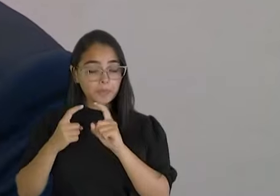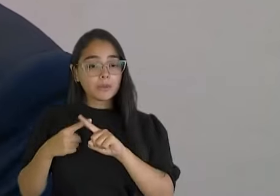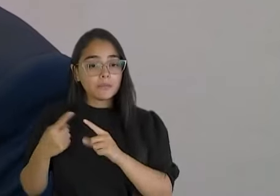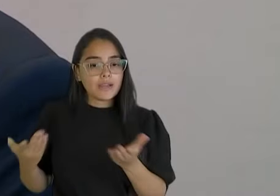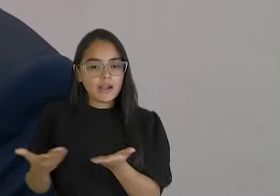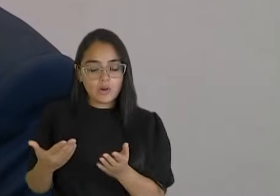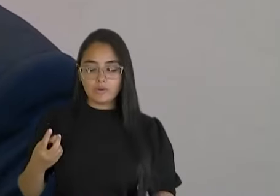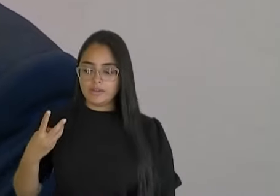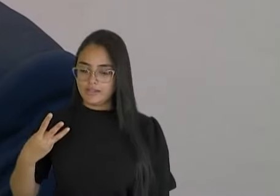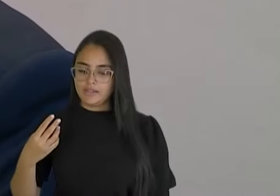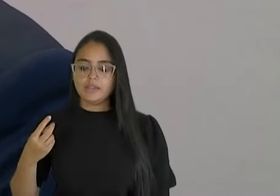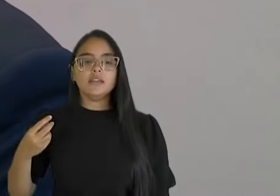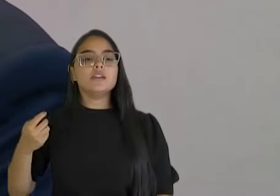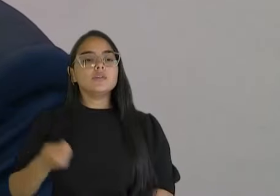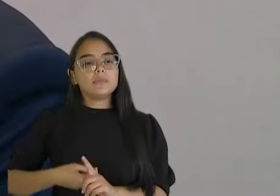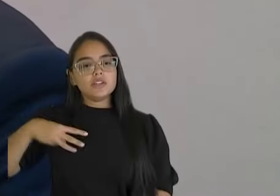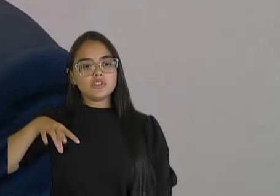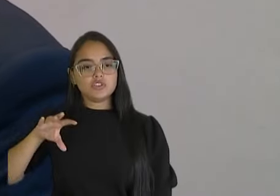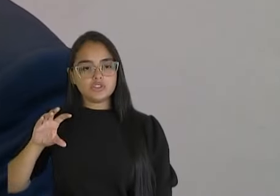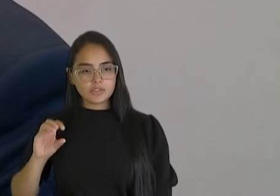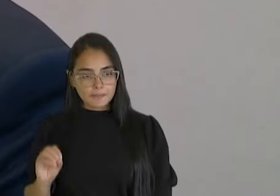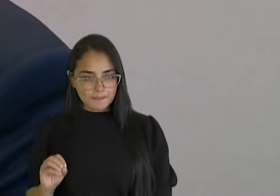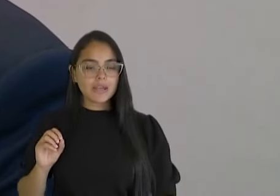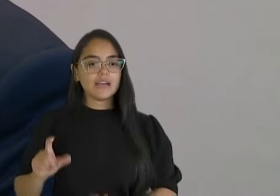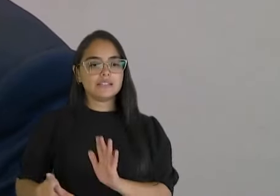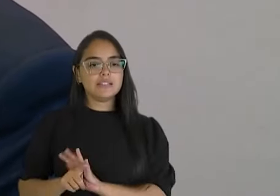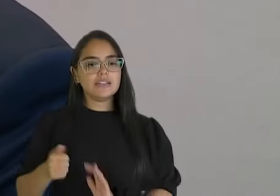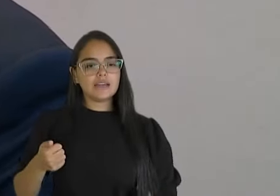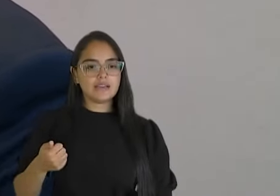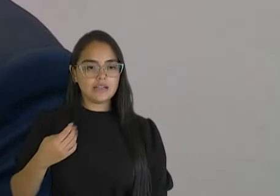no dia 3 de maio, eu tive a sanção da Lei número